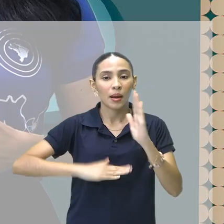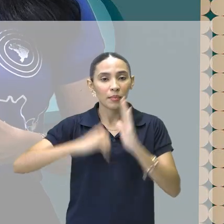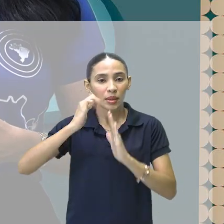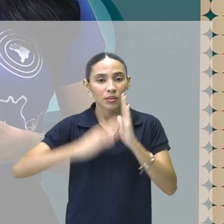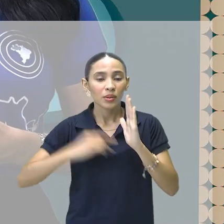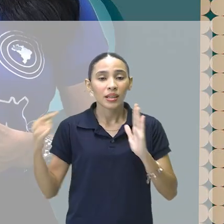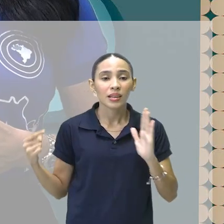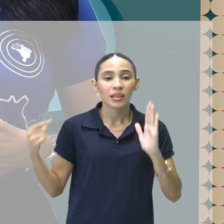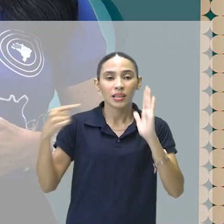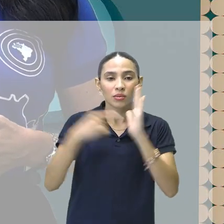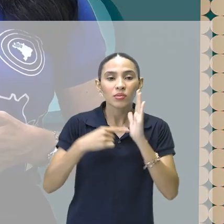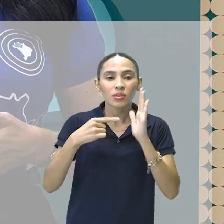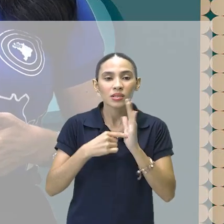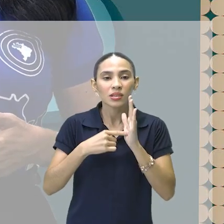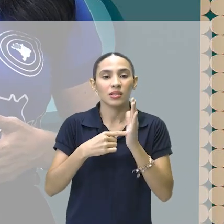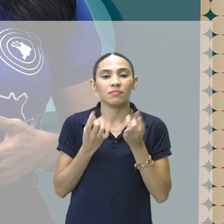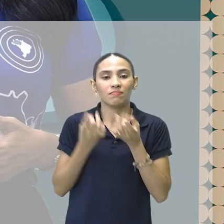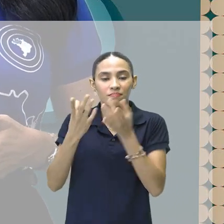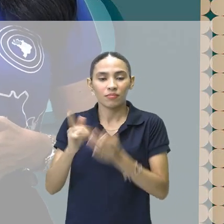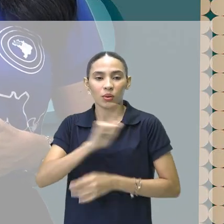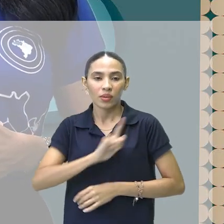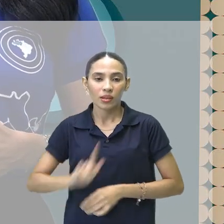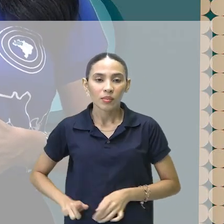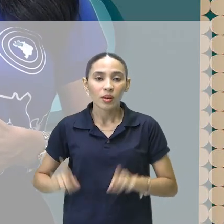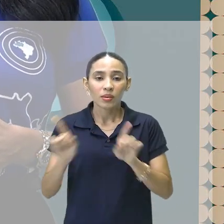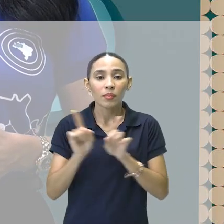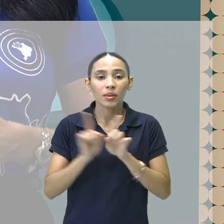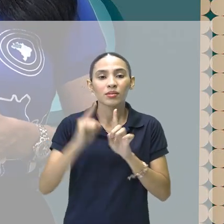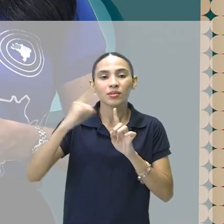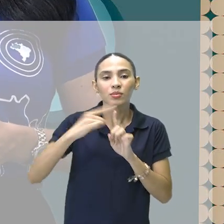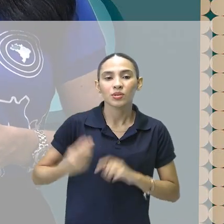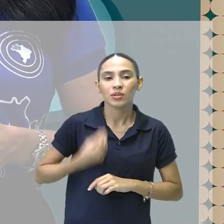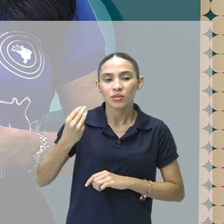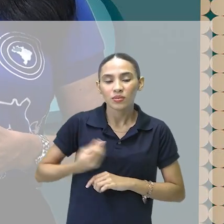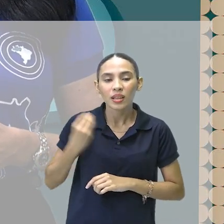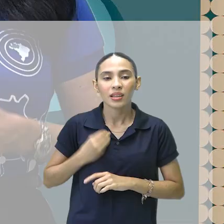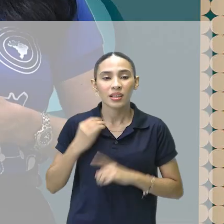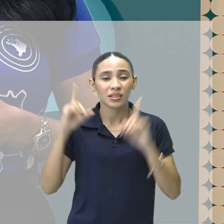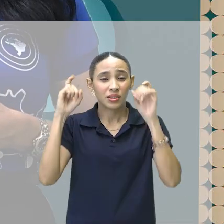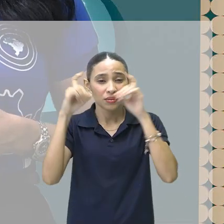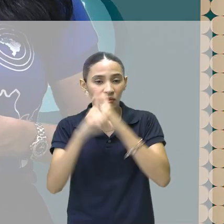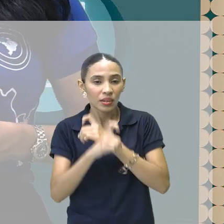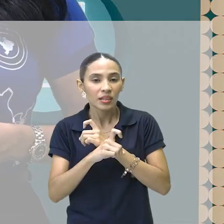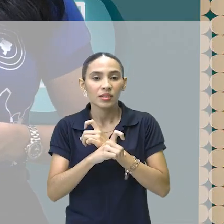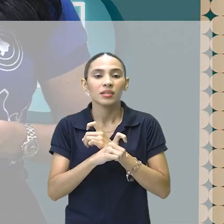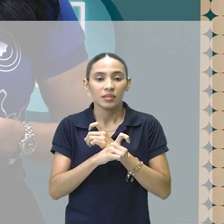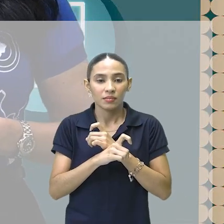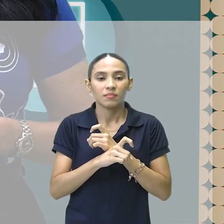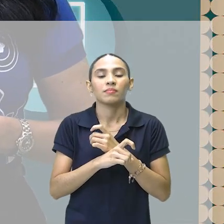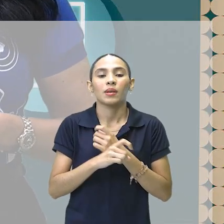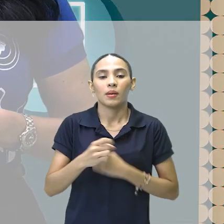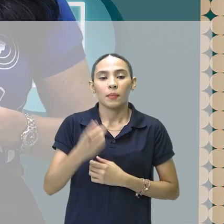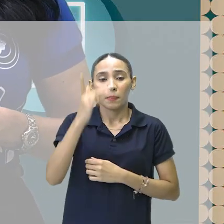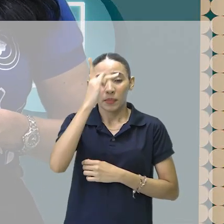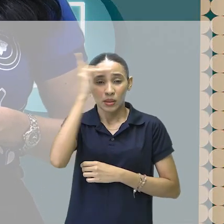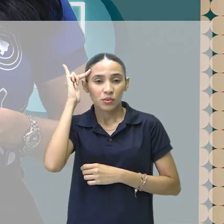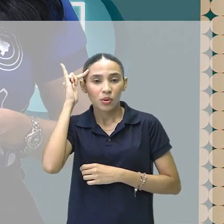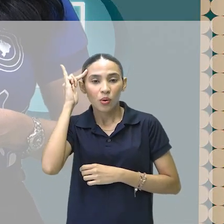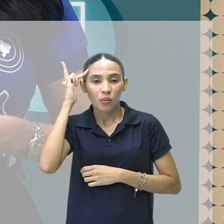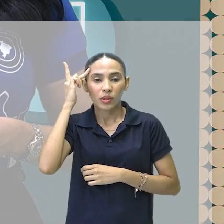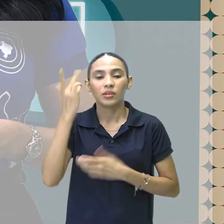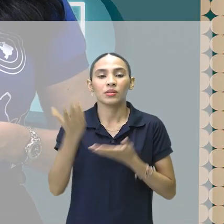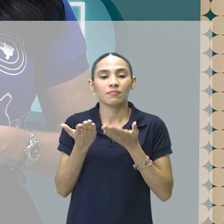denuncia a negligência governamental e as condições de vida precárias enfrentadas por